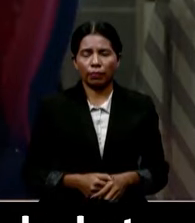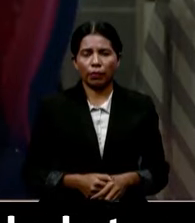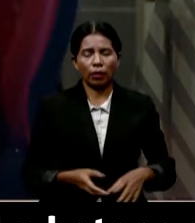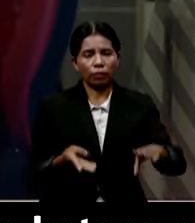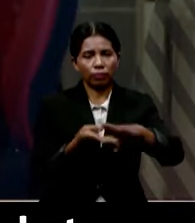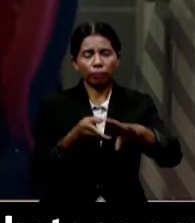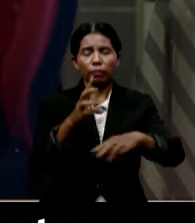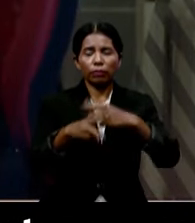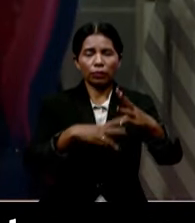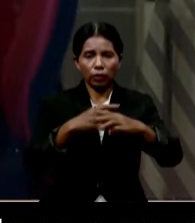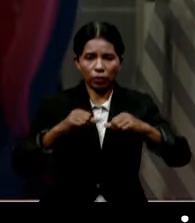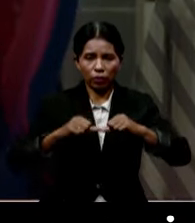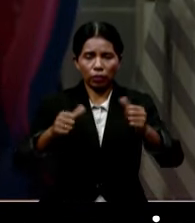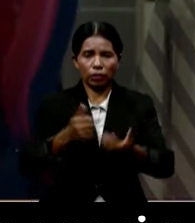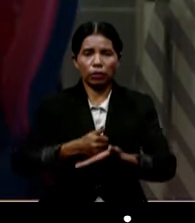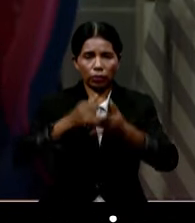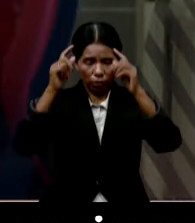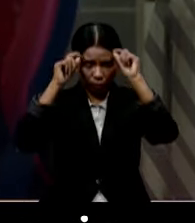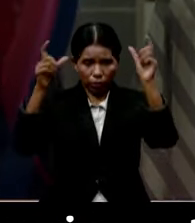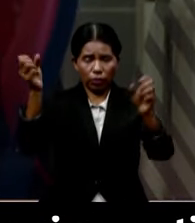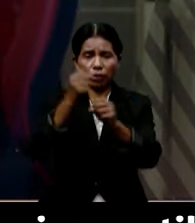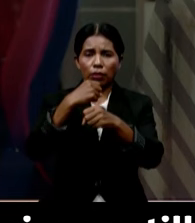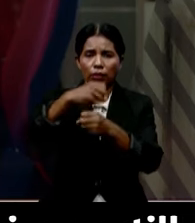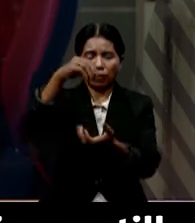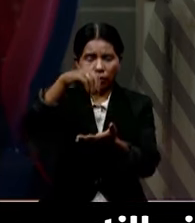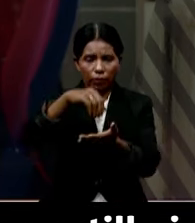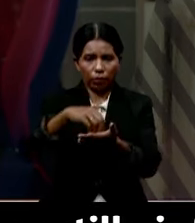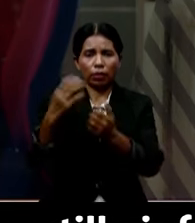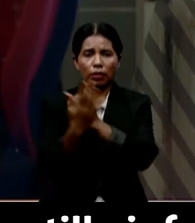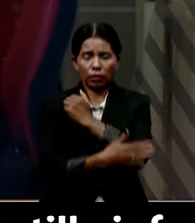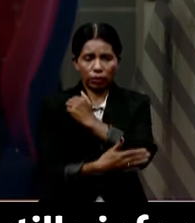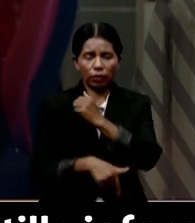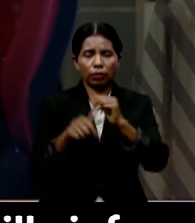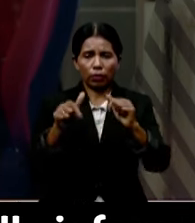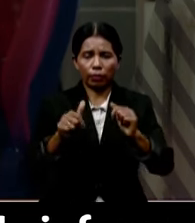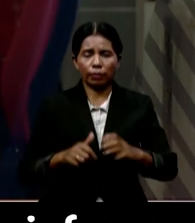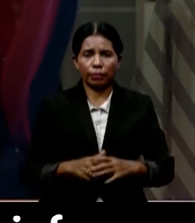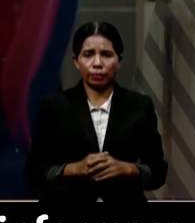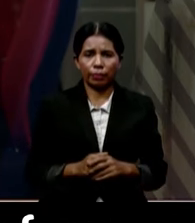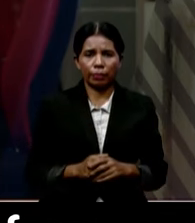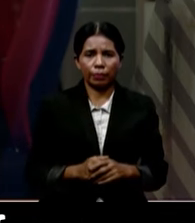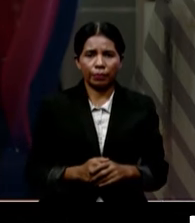Banku Mundial se continua a apoiar Timor-leste, hodi hal investimentu e relaran.